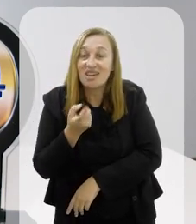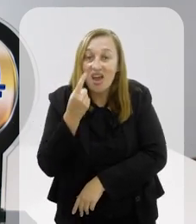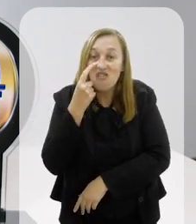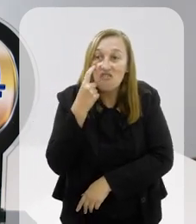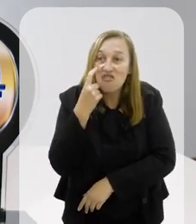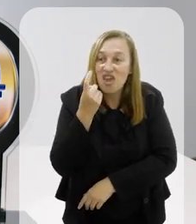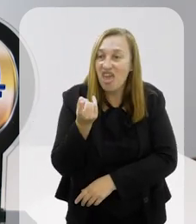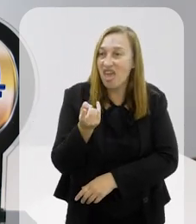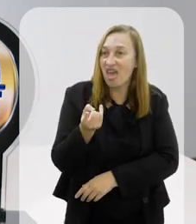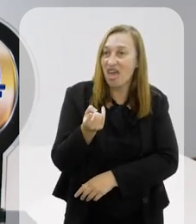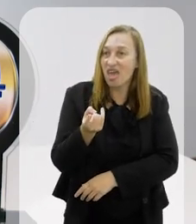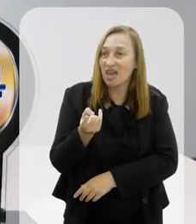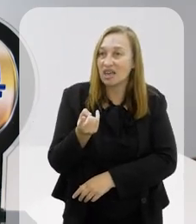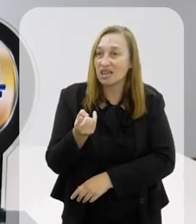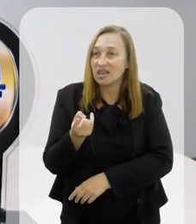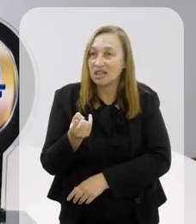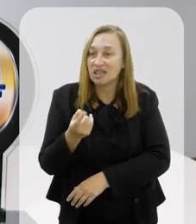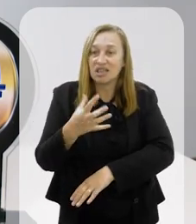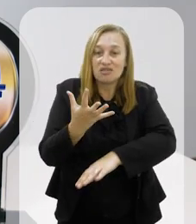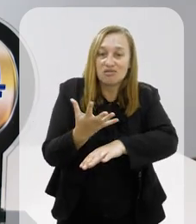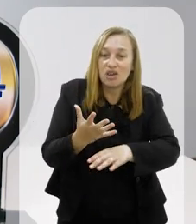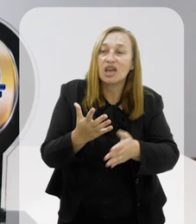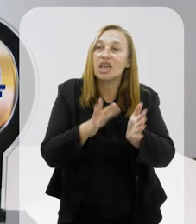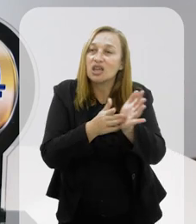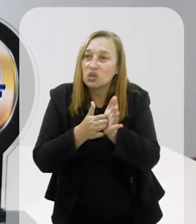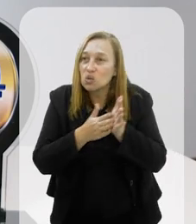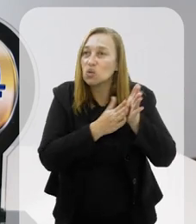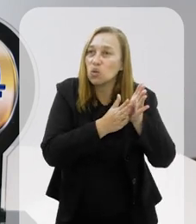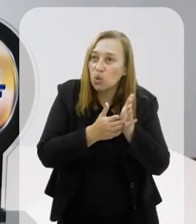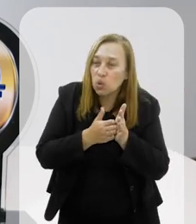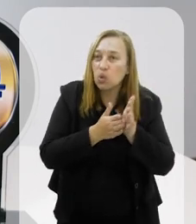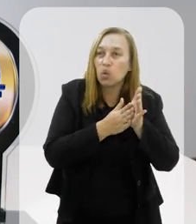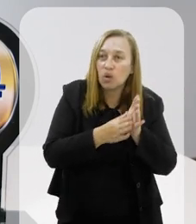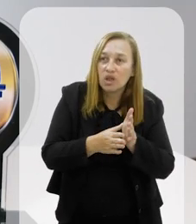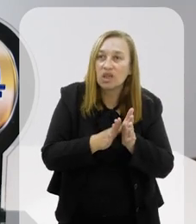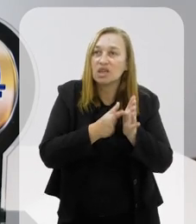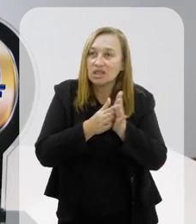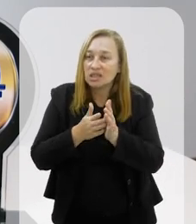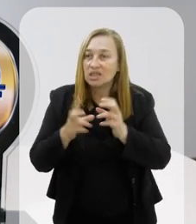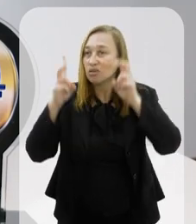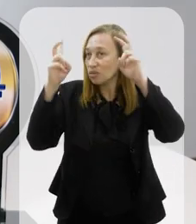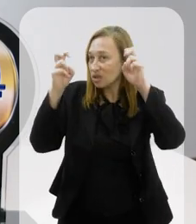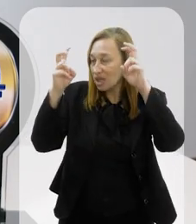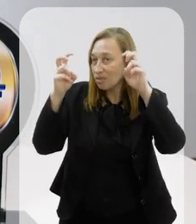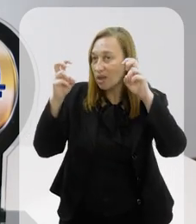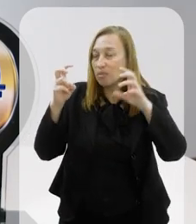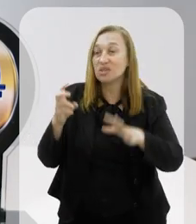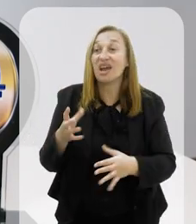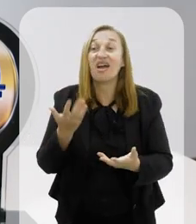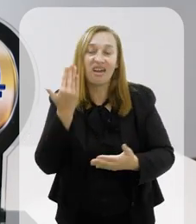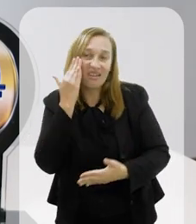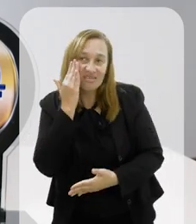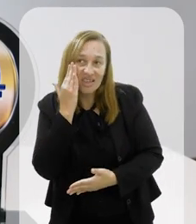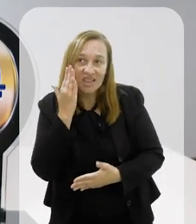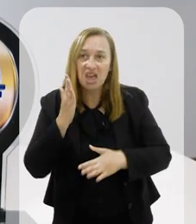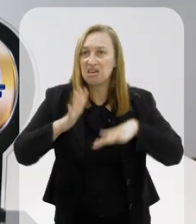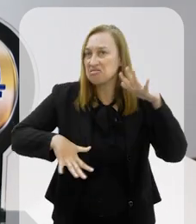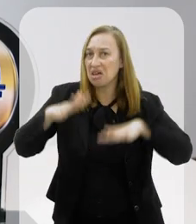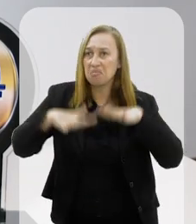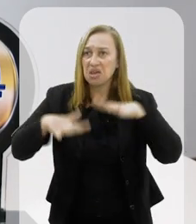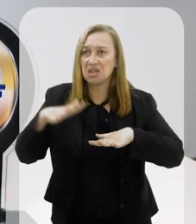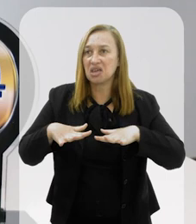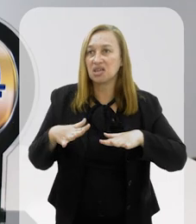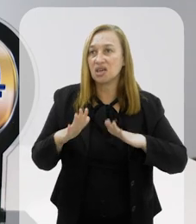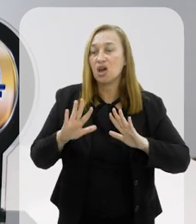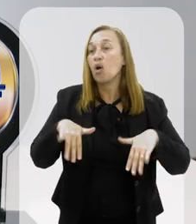ela quer ver o a plástica ela quer se imbuir do sambo ela quer entender Independente de bandeira Lógico que no fundo do coração cada um torce pela